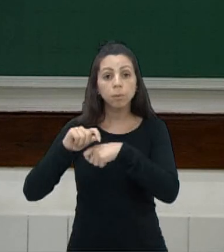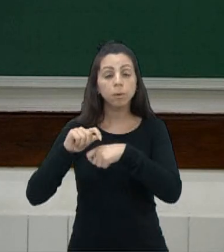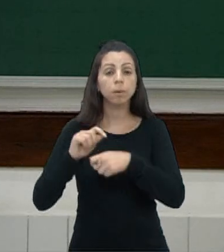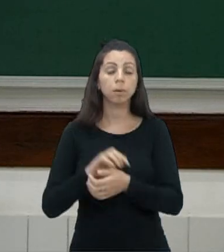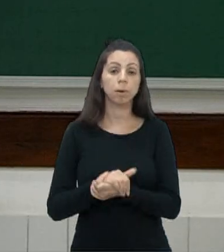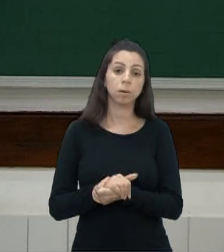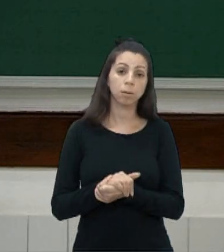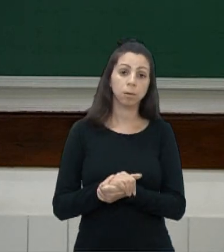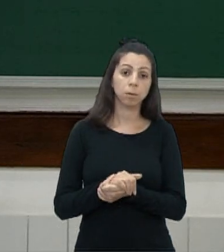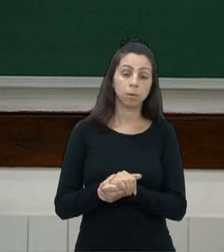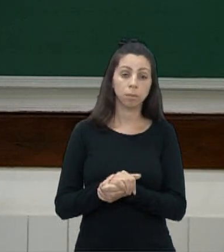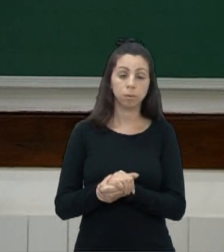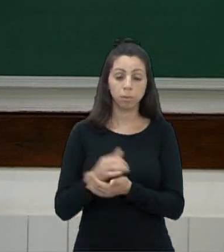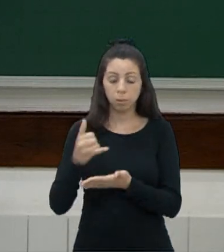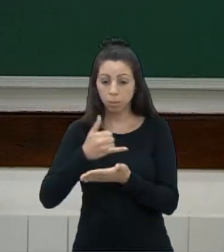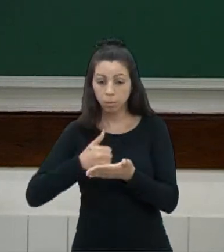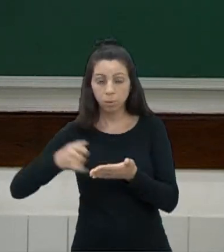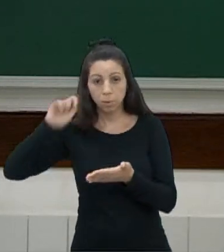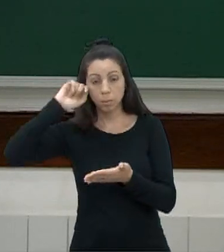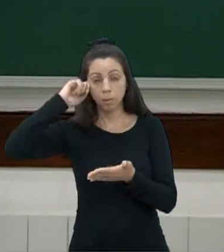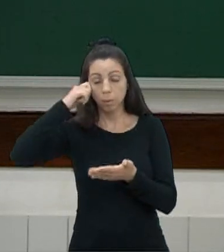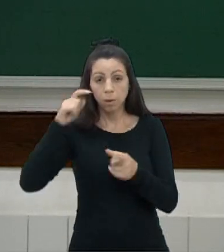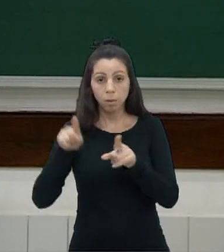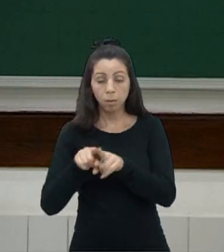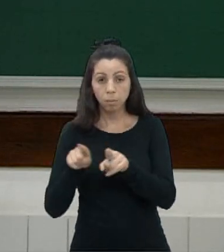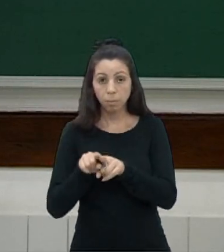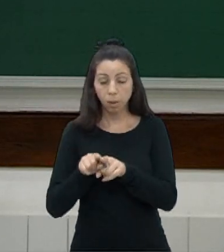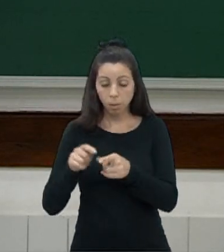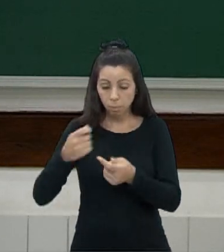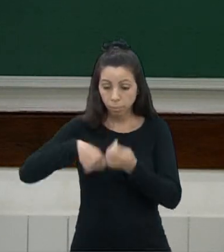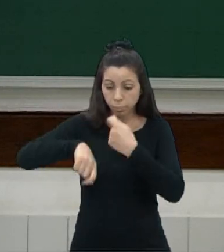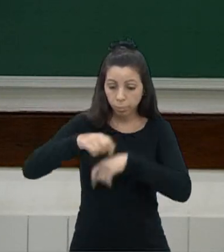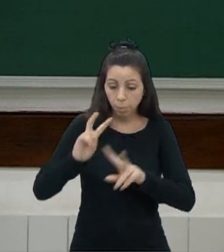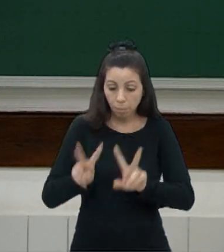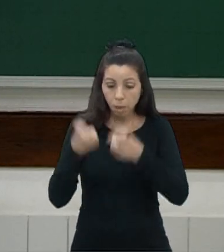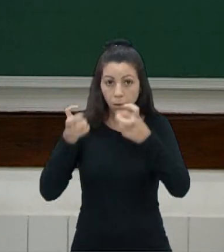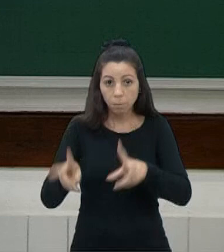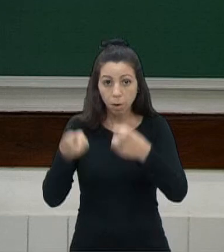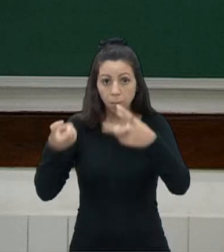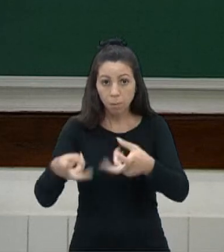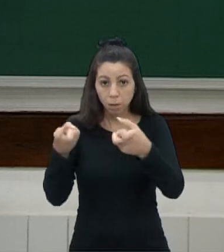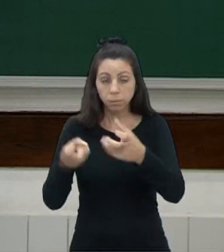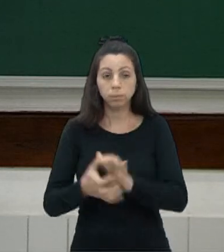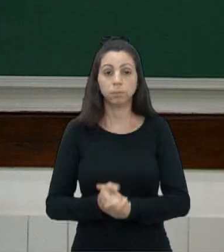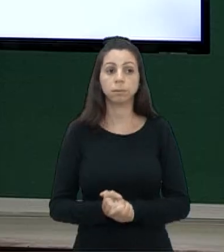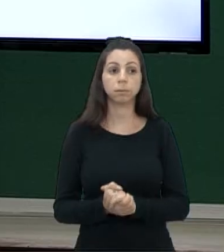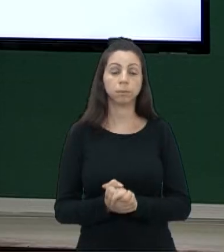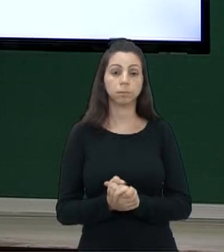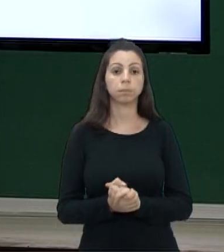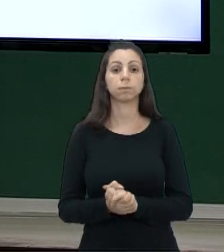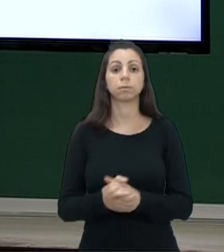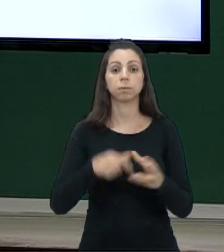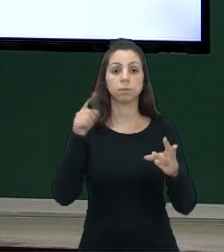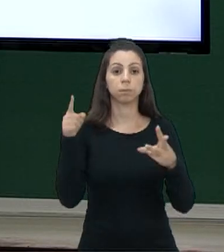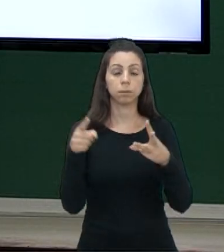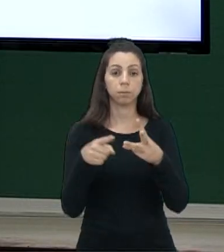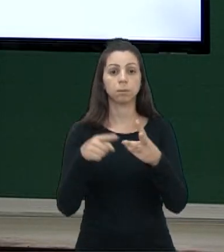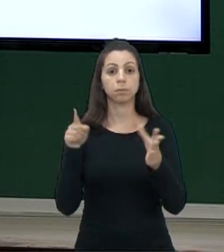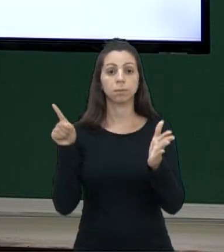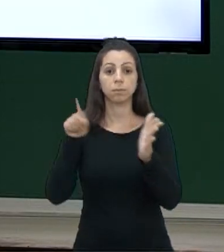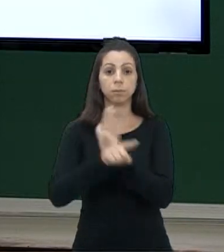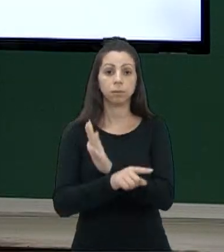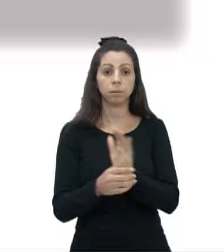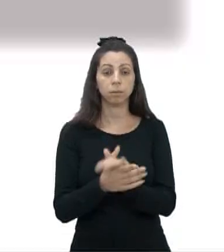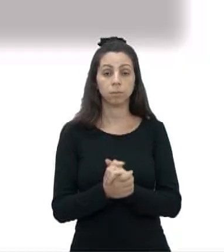consideração a quantidade de petróleo disponível e o custo também para a sua extração. E agora o nosso terceiro quiz. Lá na tela vamos